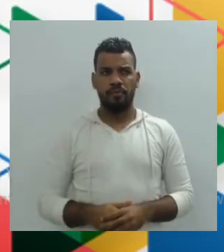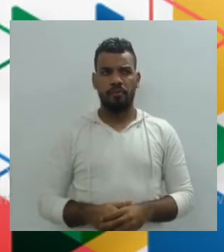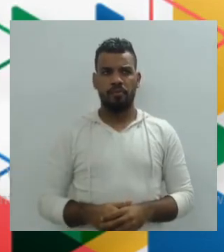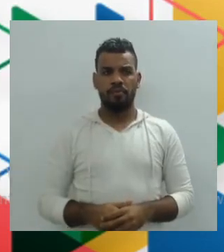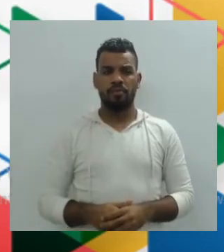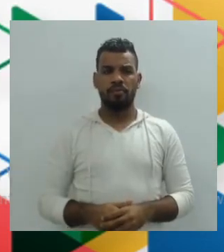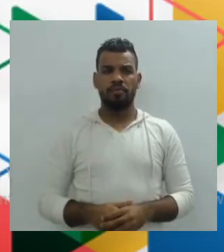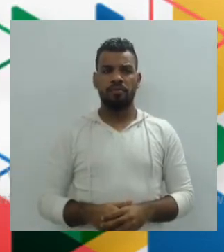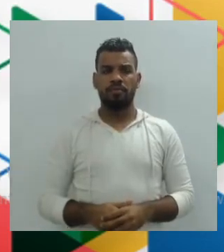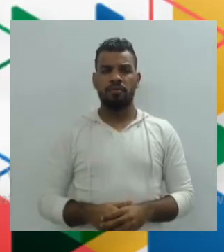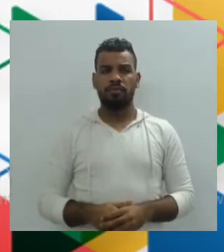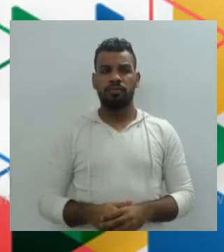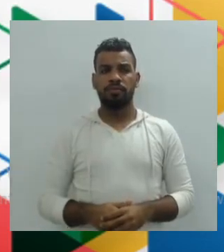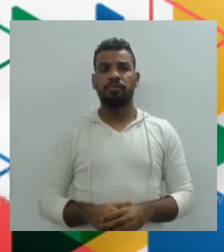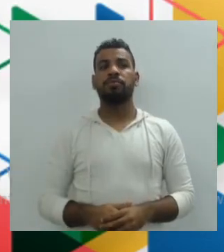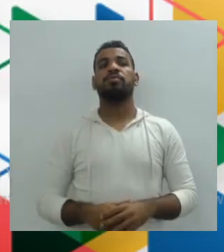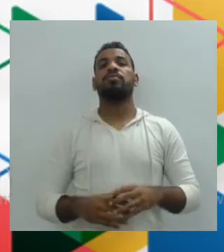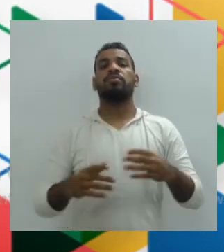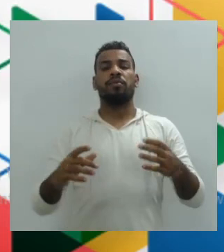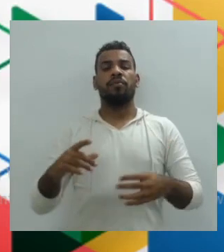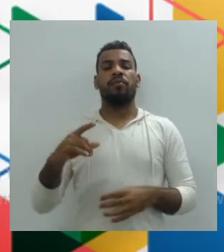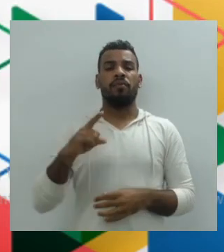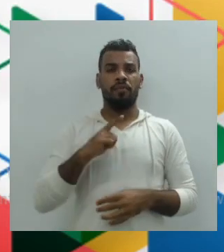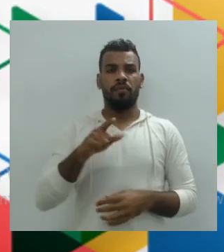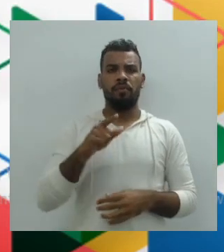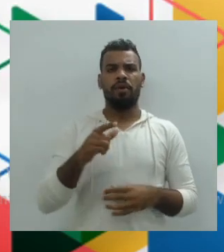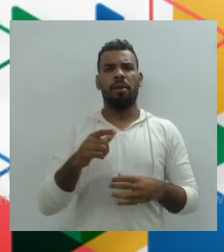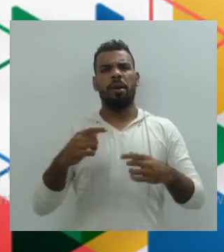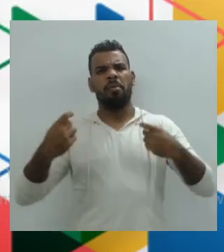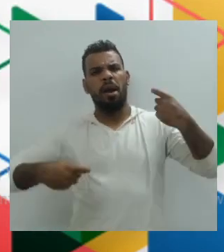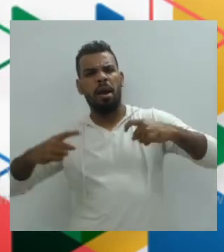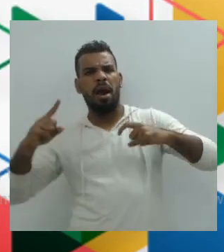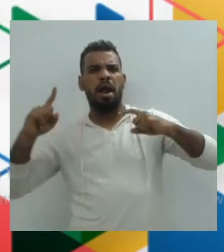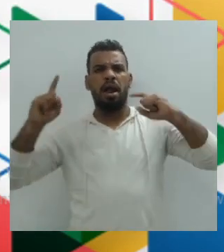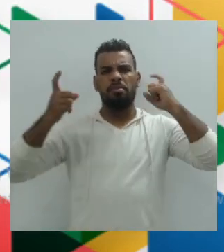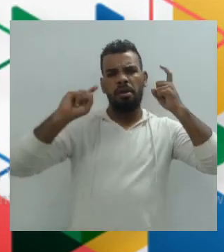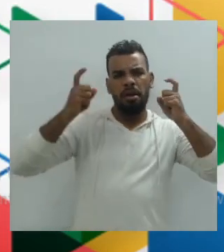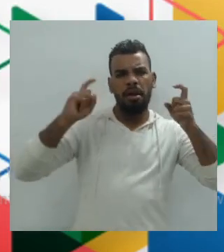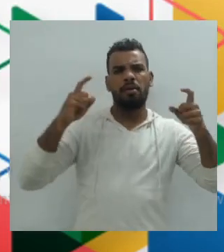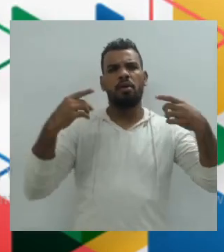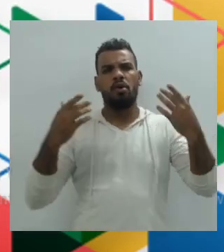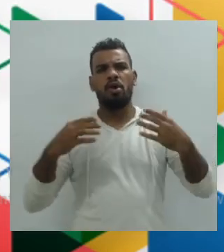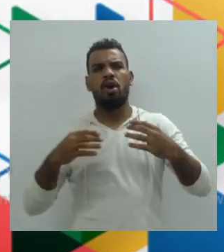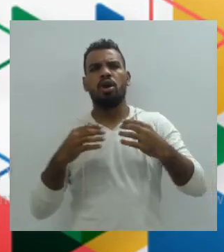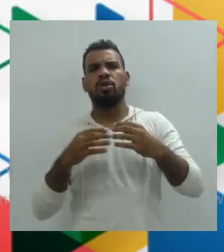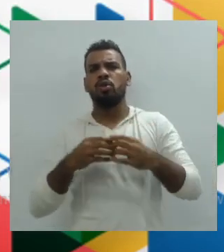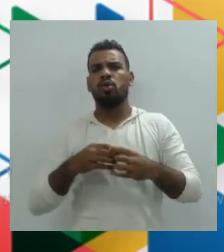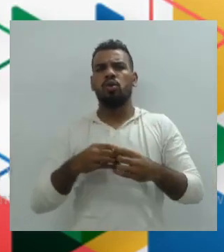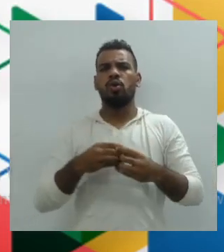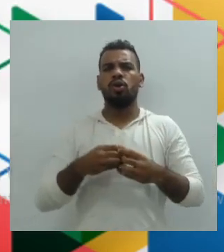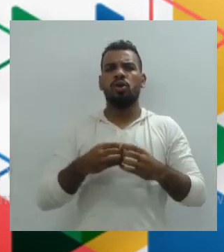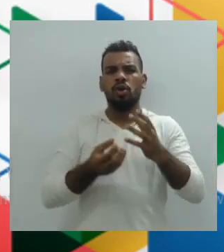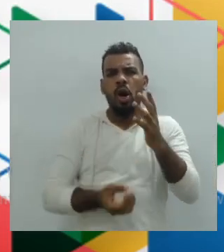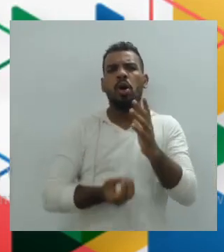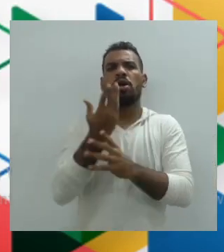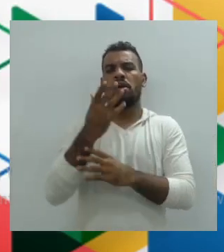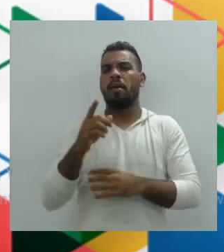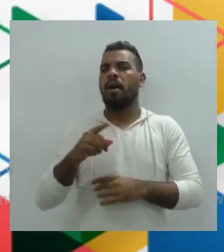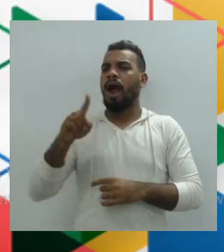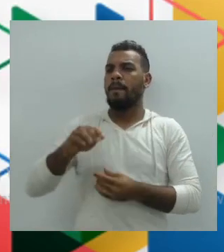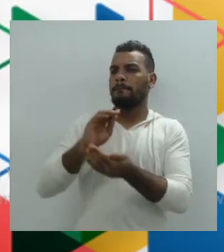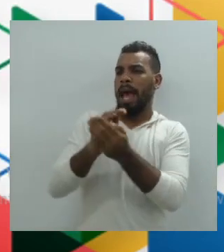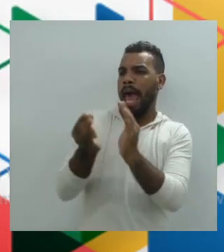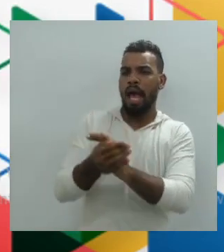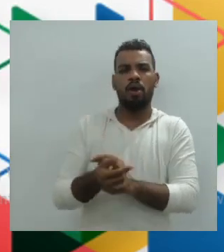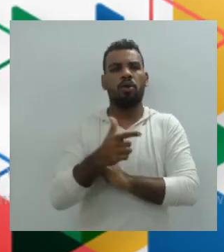observe, nós temos aí as entidades brigando, discutindo qual seria a origem do homem. Um diz que é o barro, o